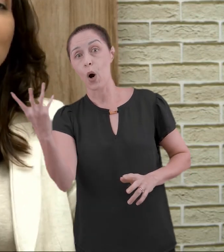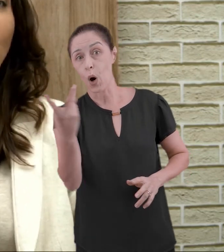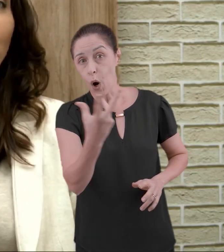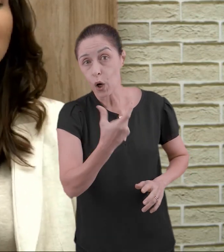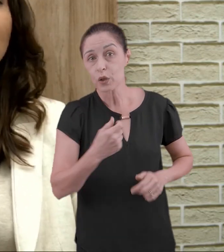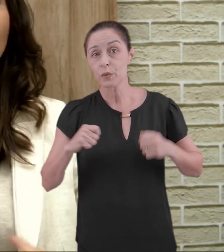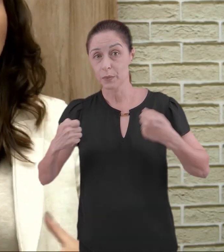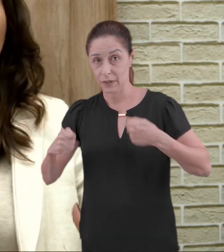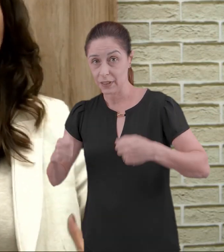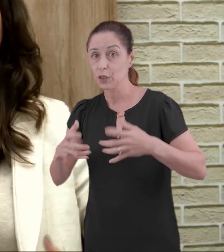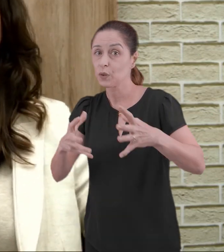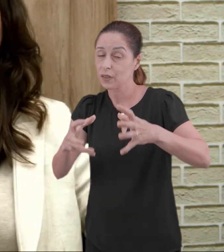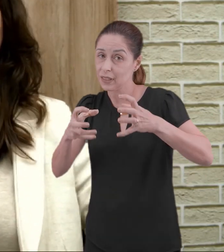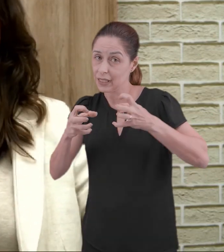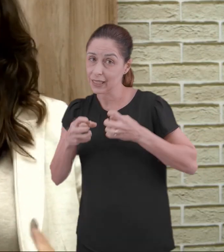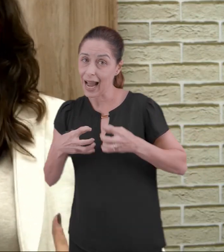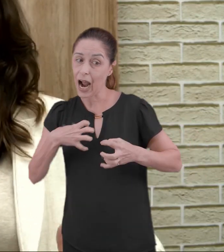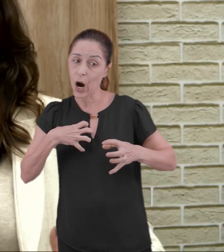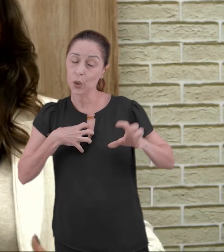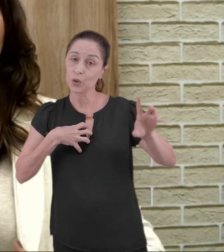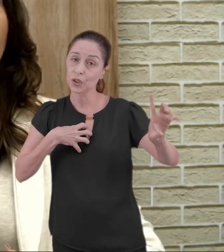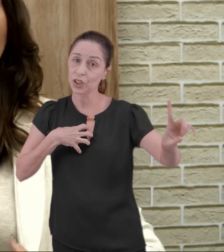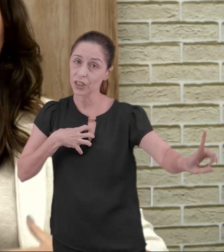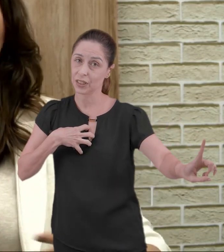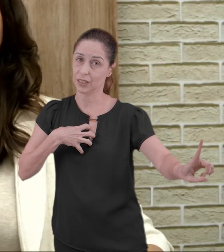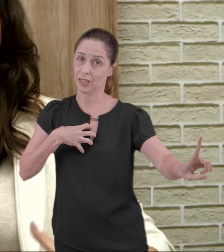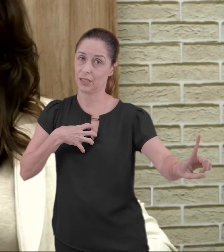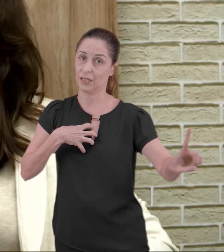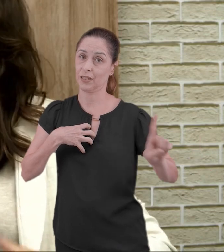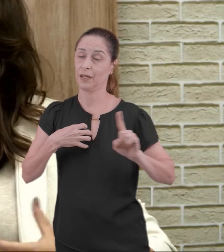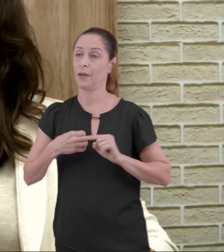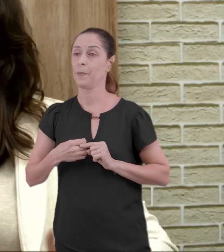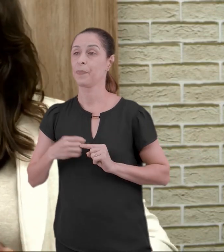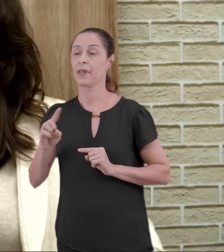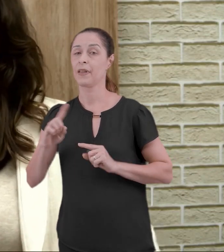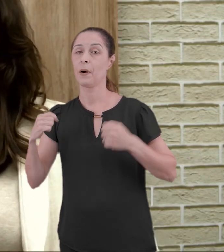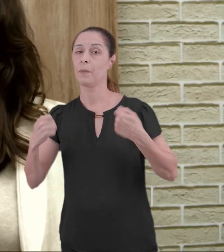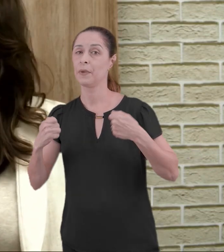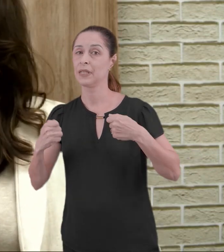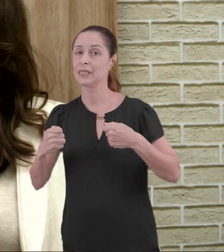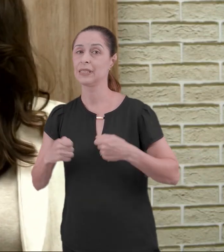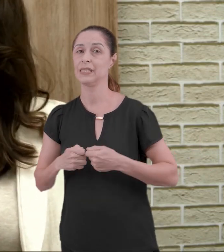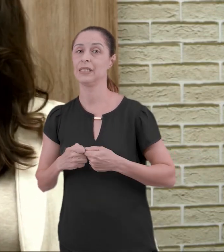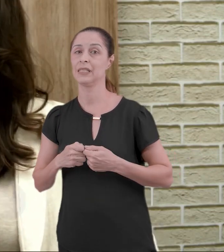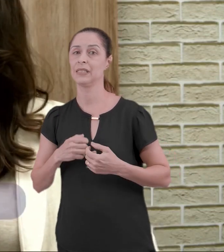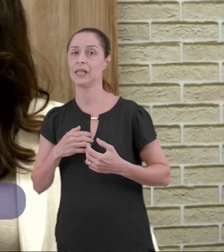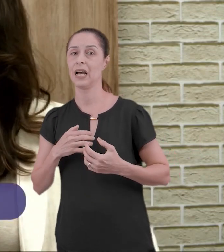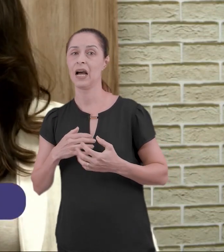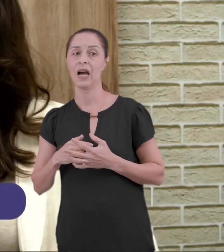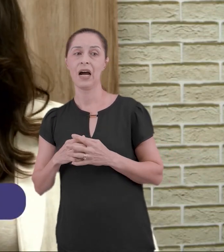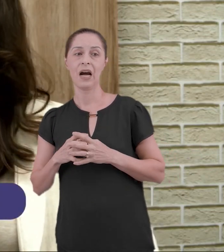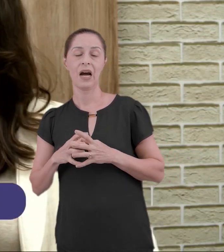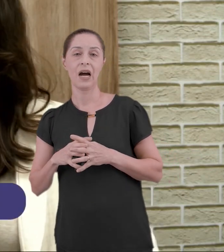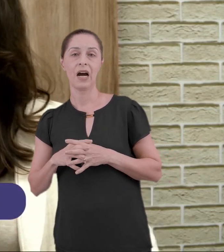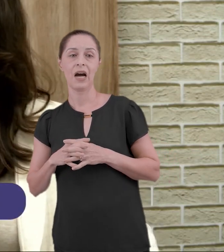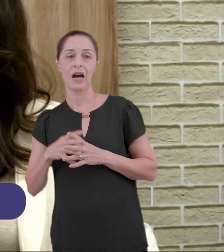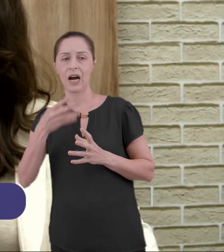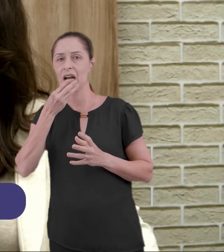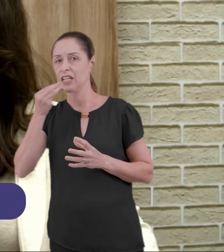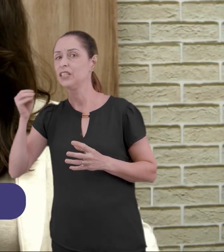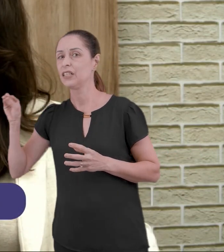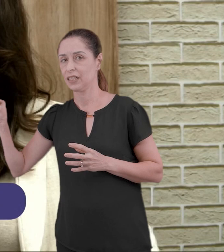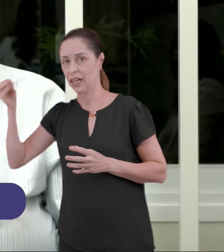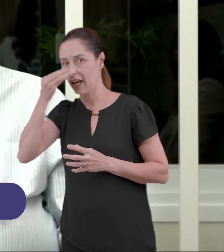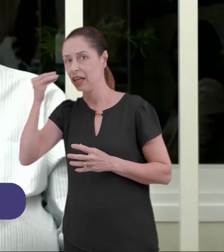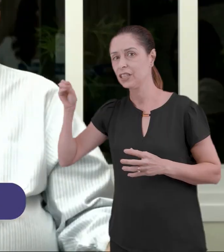elas são, né? Sem fazer disso um alarde, né? Não é isso, pastor? Isso. Eu acho que